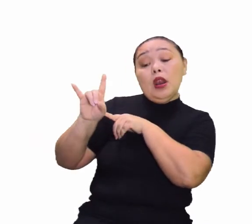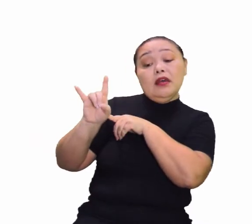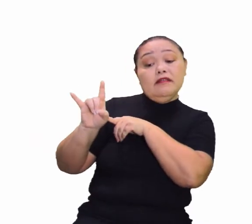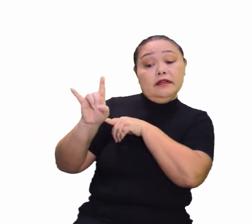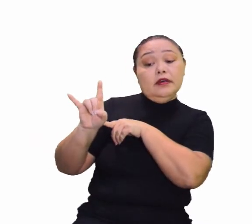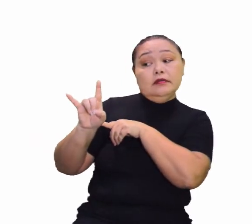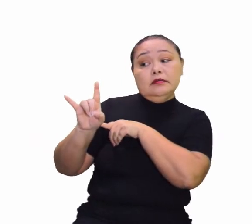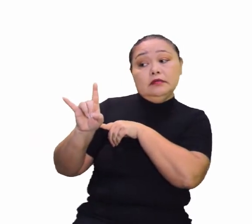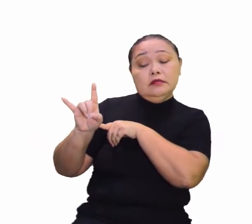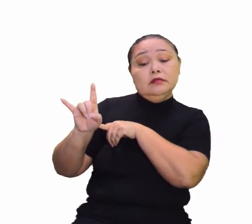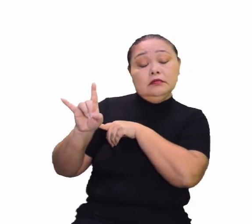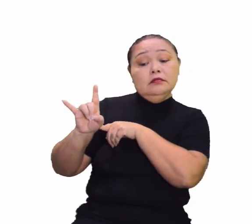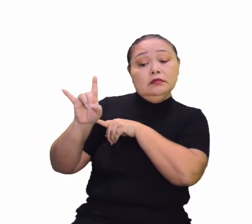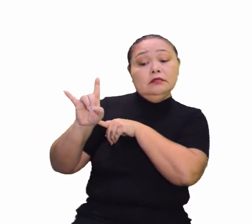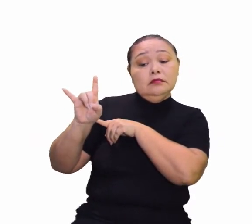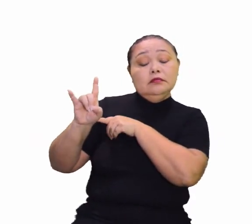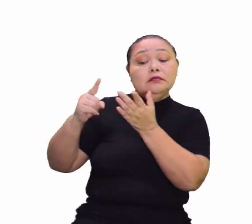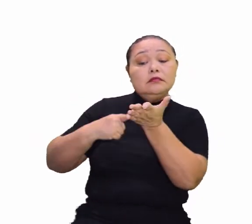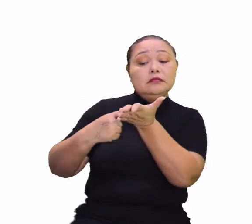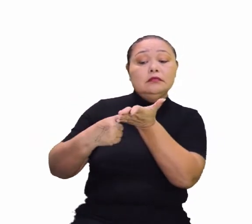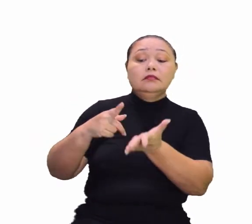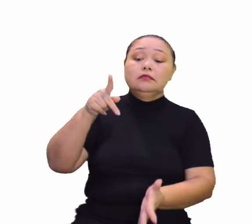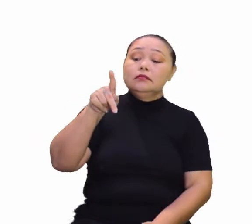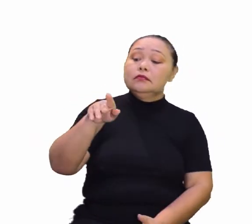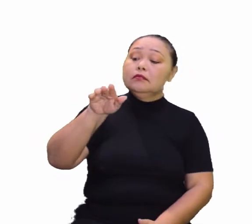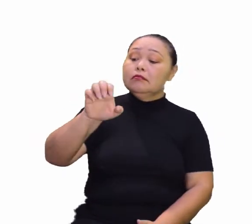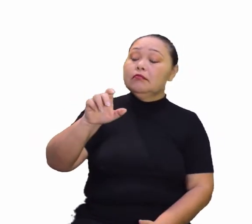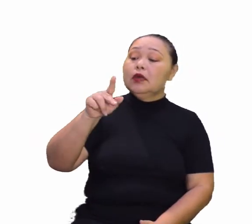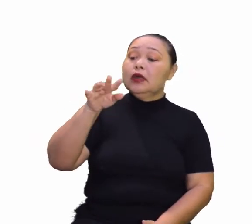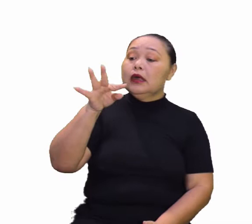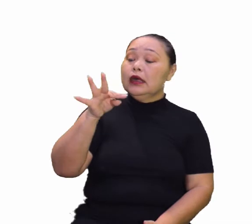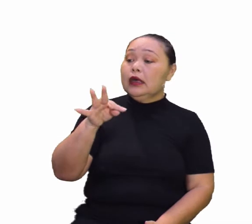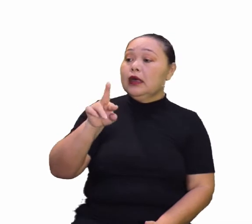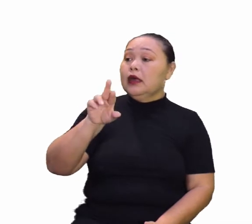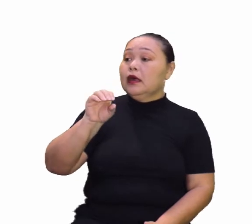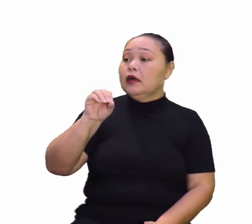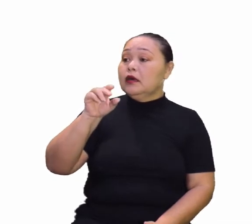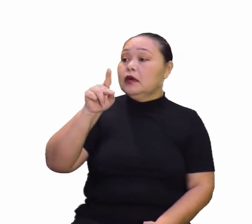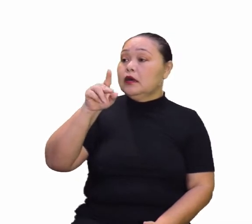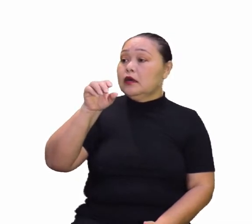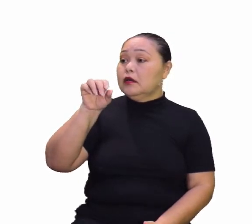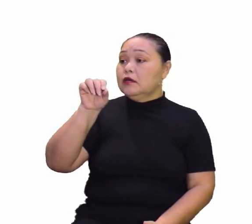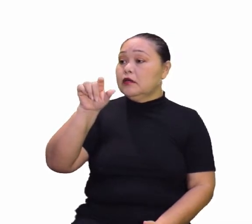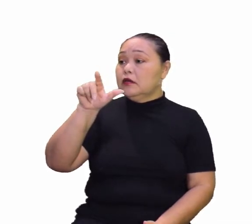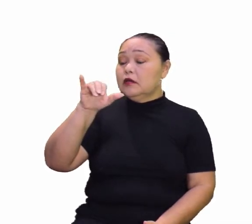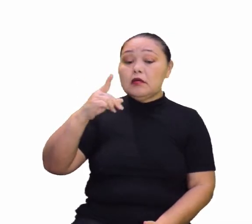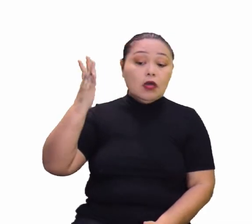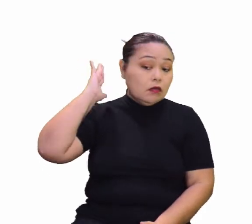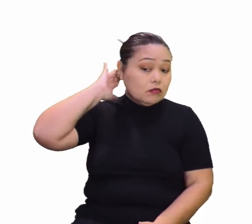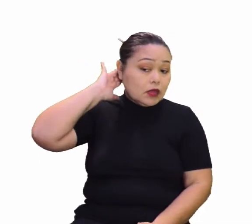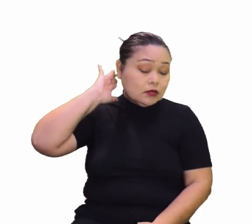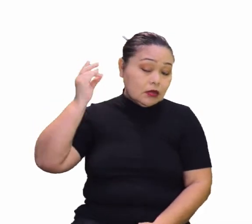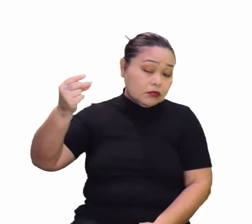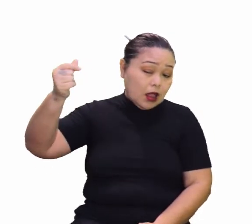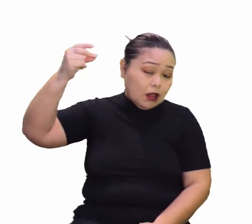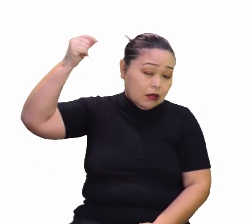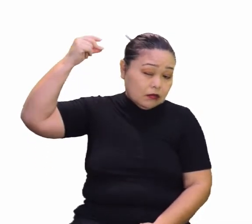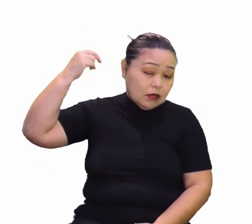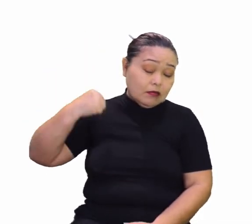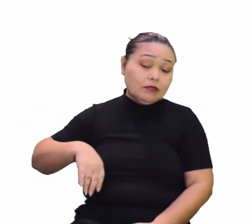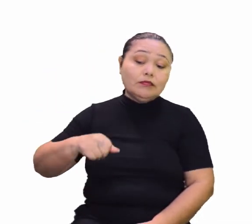Bolívia. Exato. A questão do Tratado de Petrópolis. Muito bem. Ok? O Pará nem se fala, antigo pra caramba,